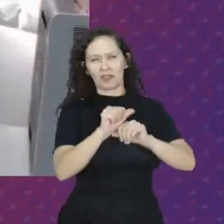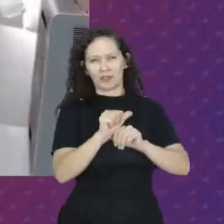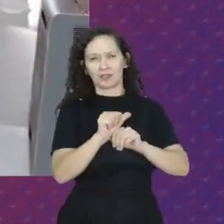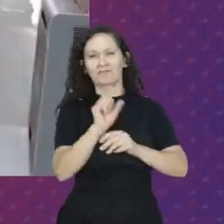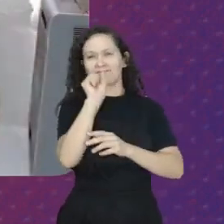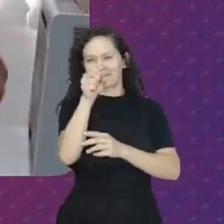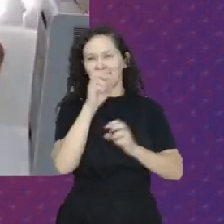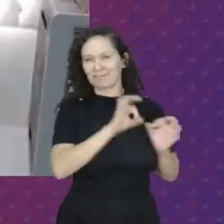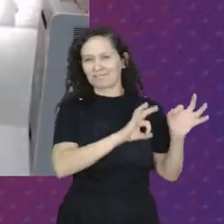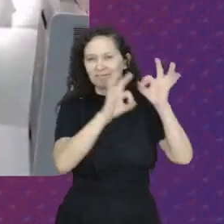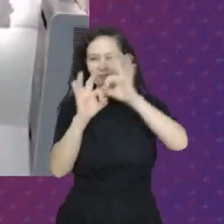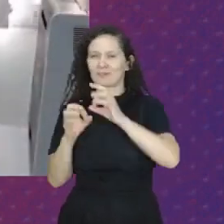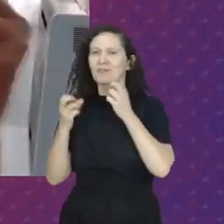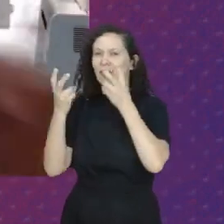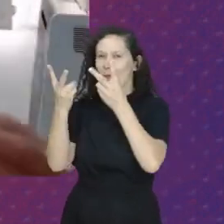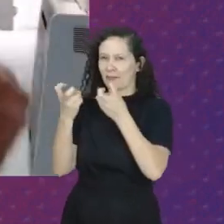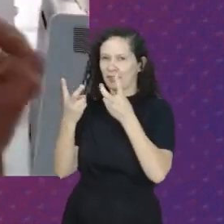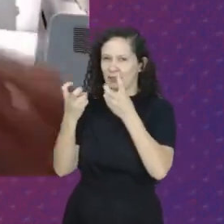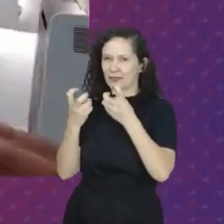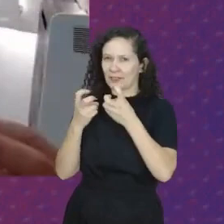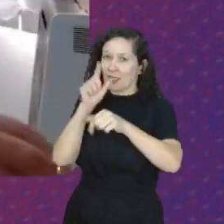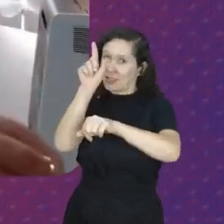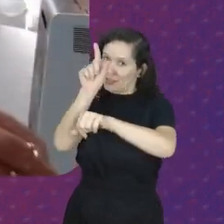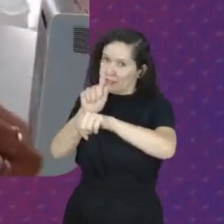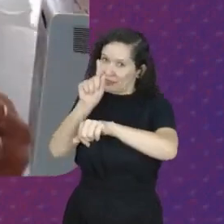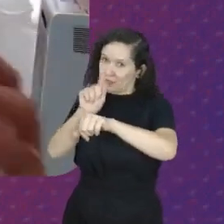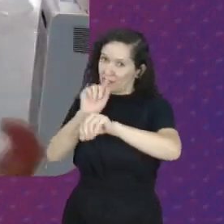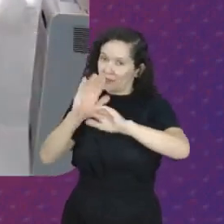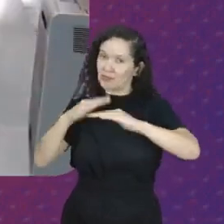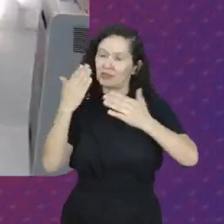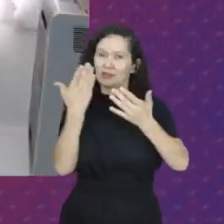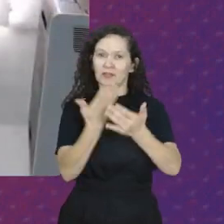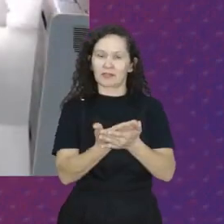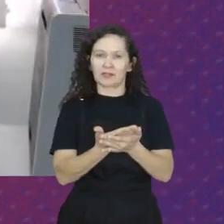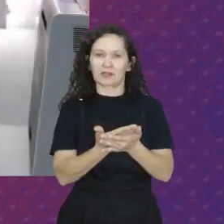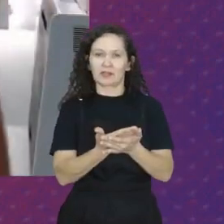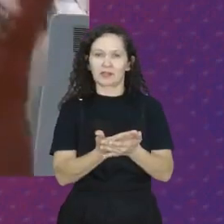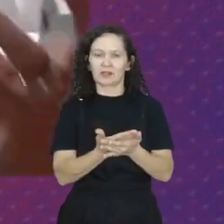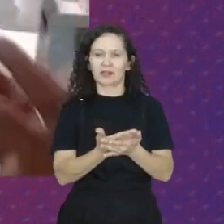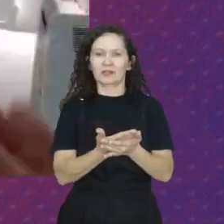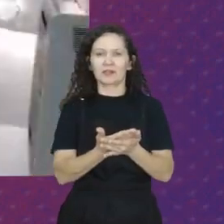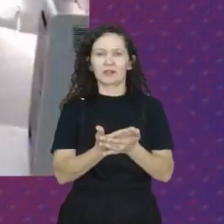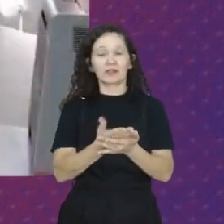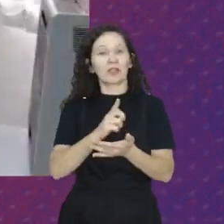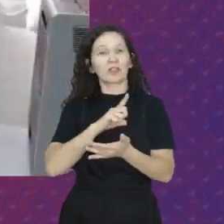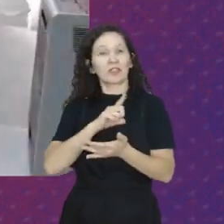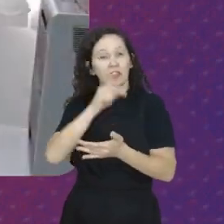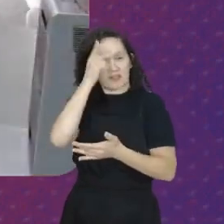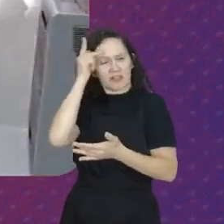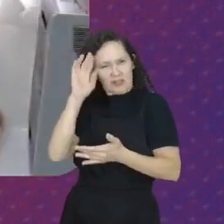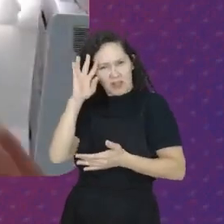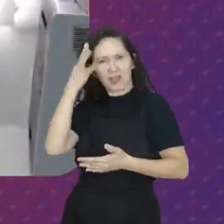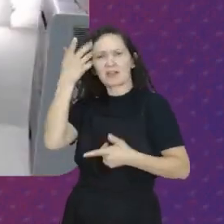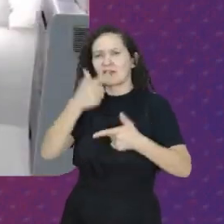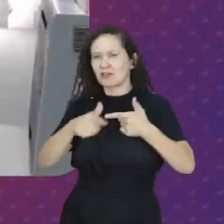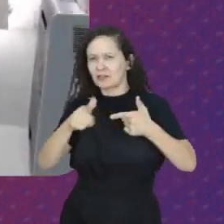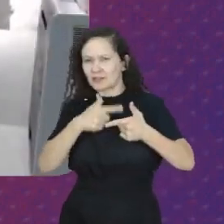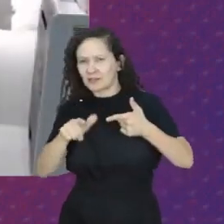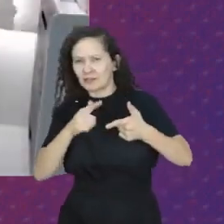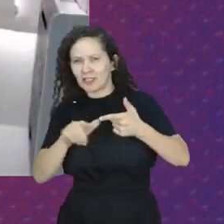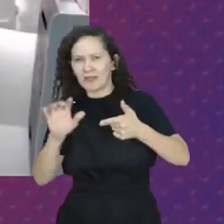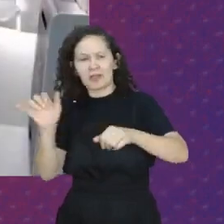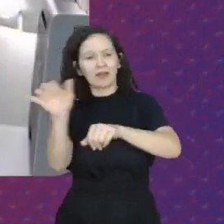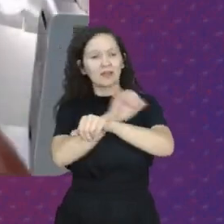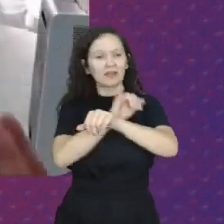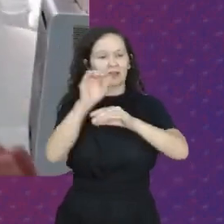vamos ver que as gestões dessas escolas, os cargos de tomada de decisão estratégicos